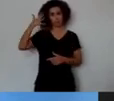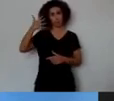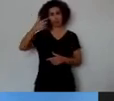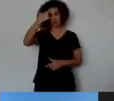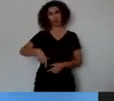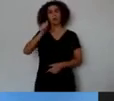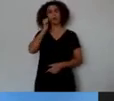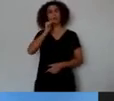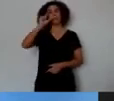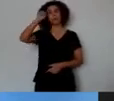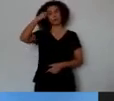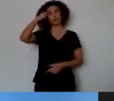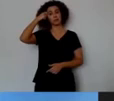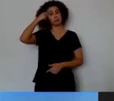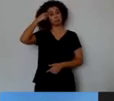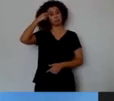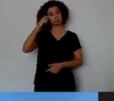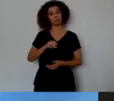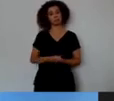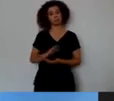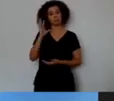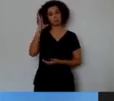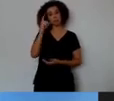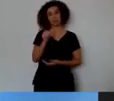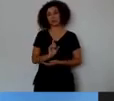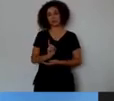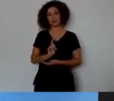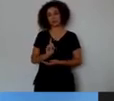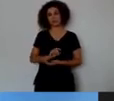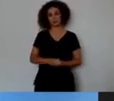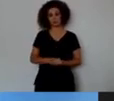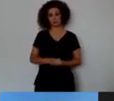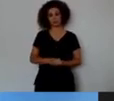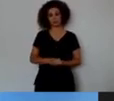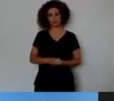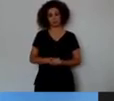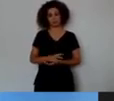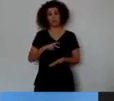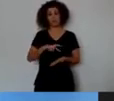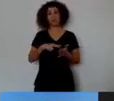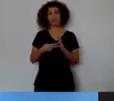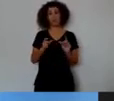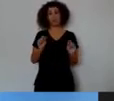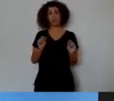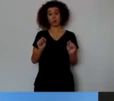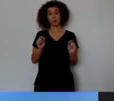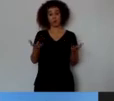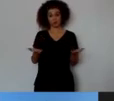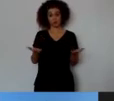Muito provavelmente isso não aconteceria, né? E o que que isso quer dizer, assim, sobre, né, sobre nós, sobre a